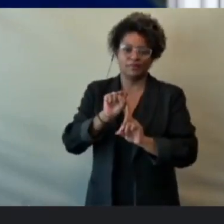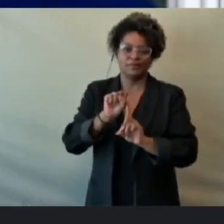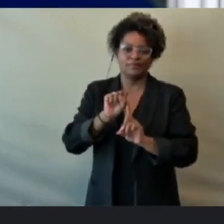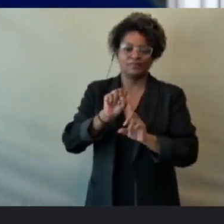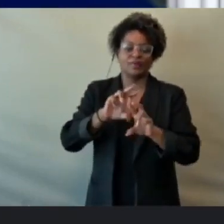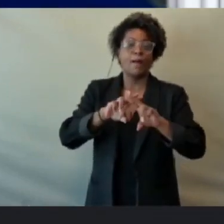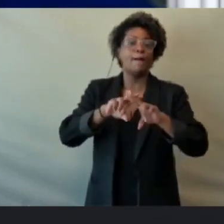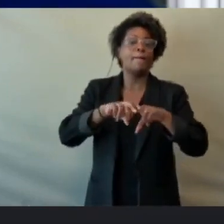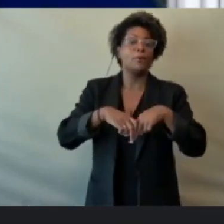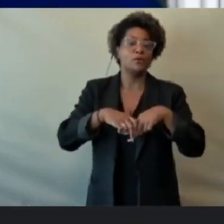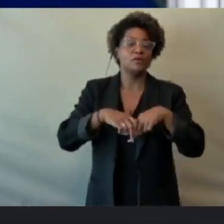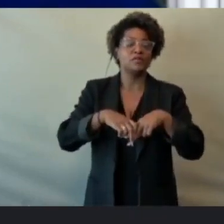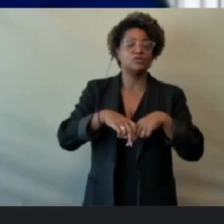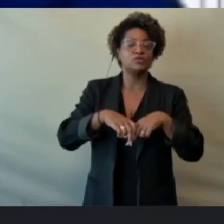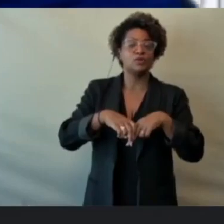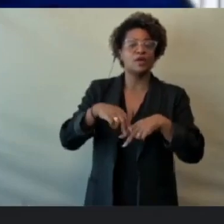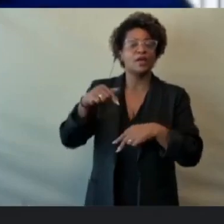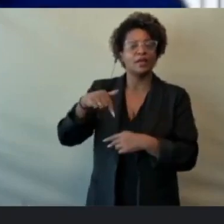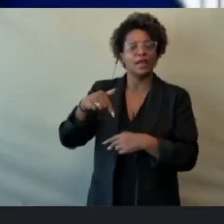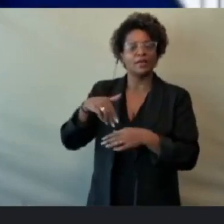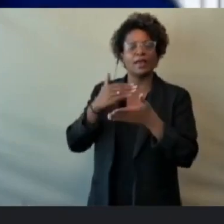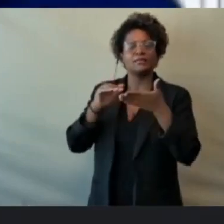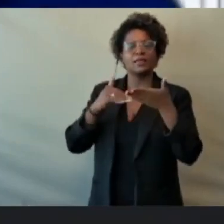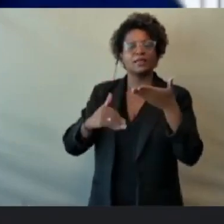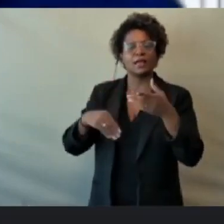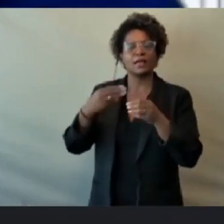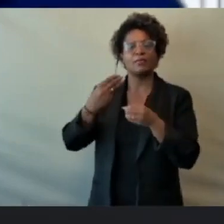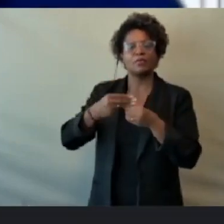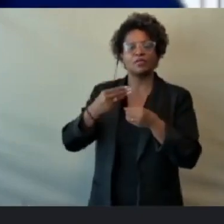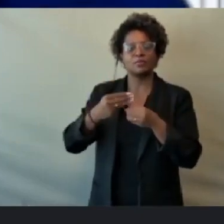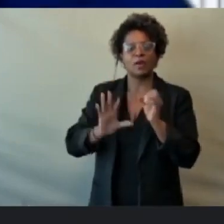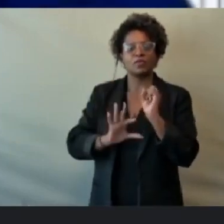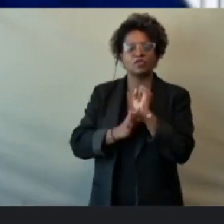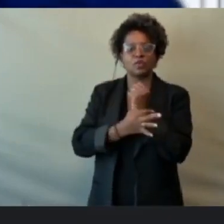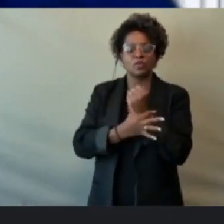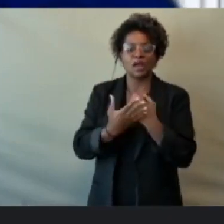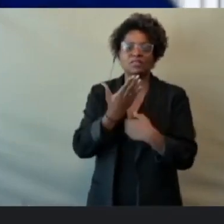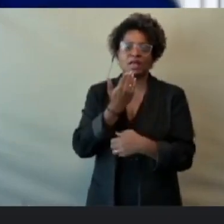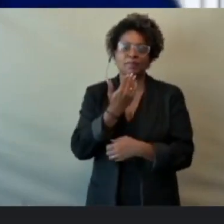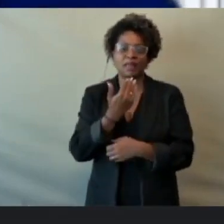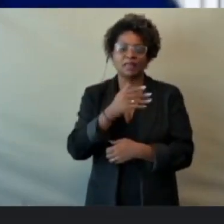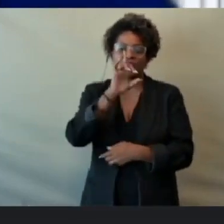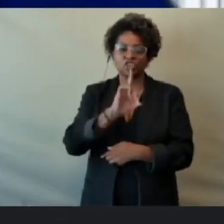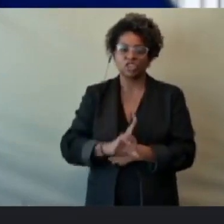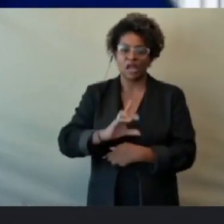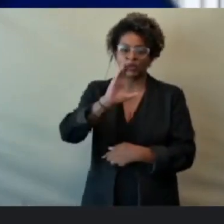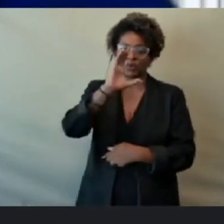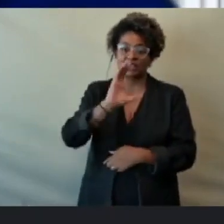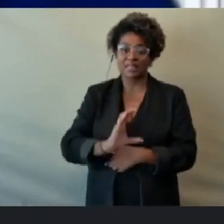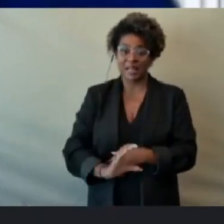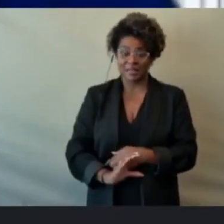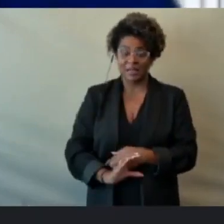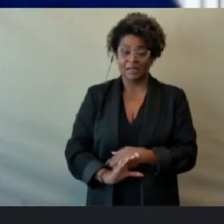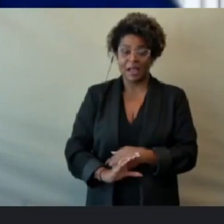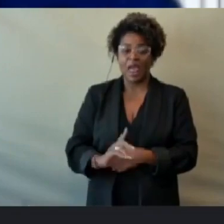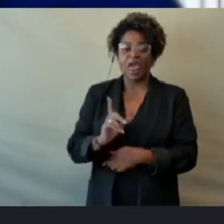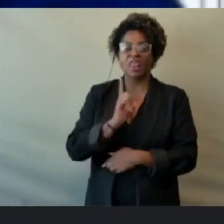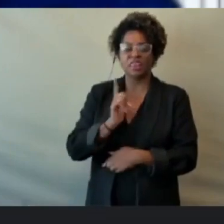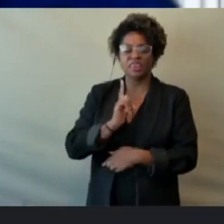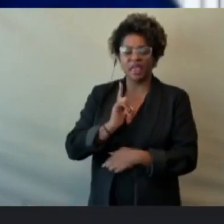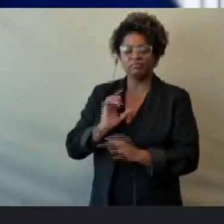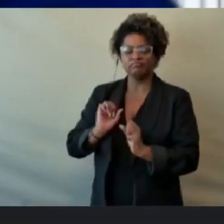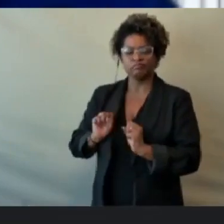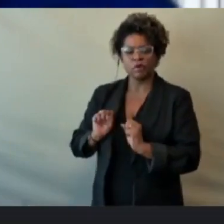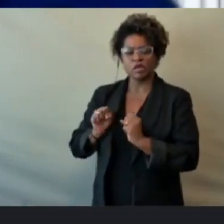a Secretaria Municipal, de Segurança Alimentar, Direito e Cidadania, a gente tem se esforçado em